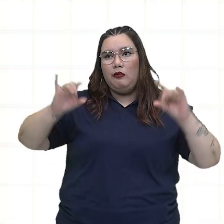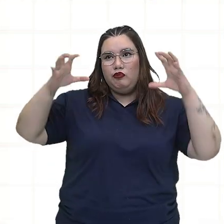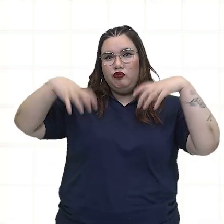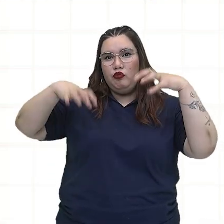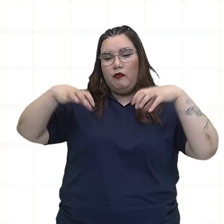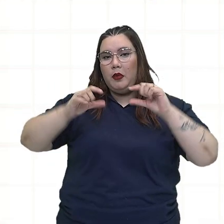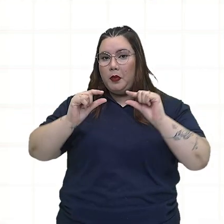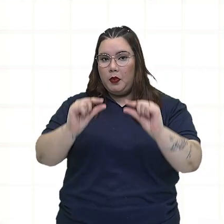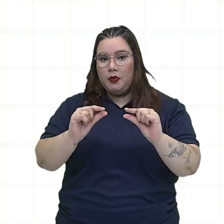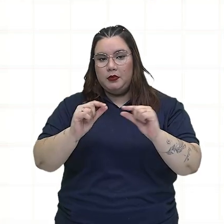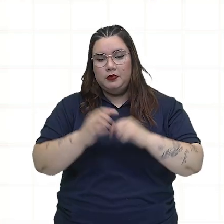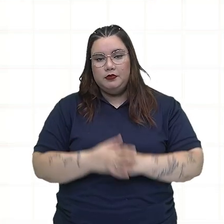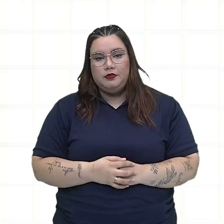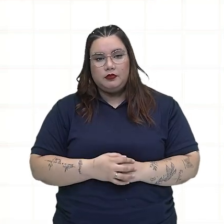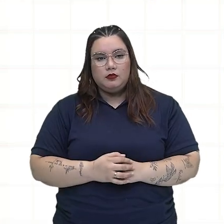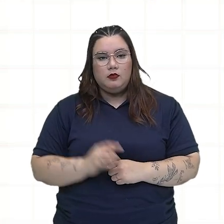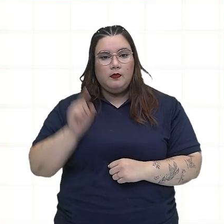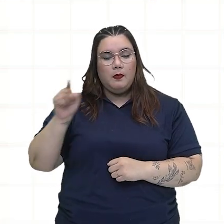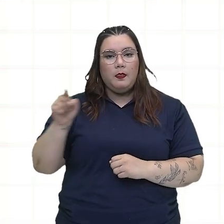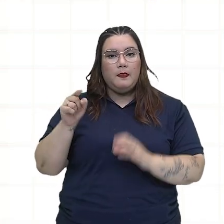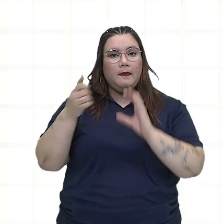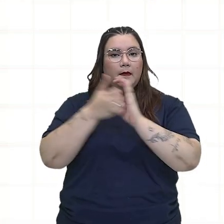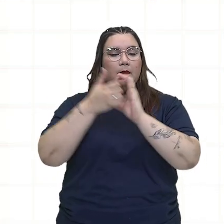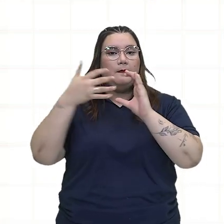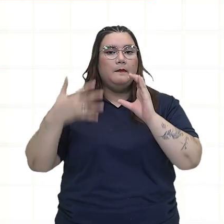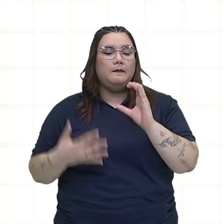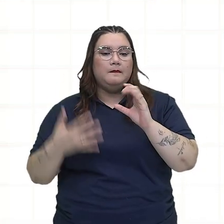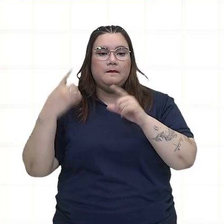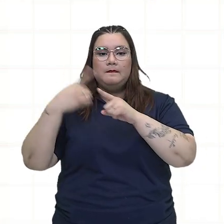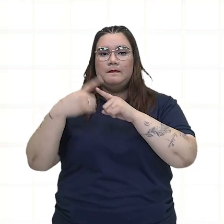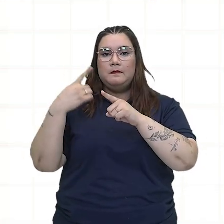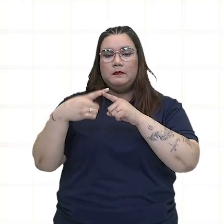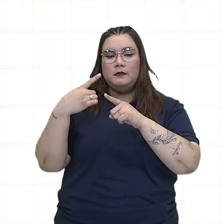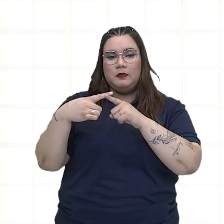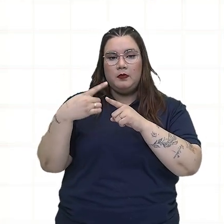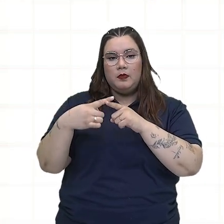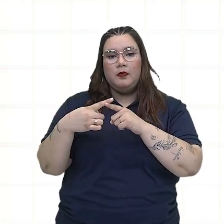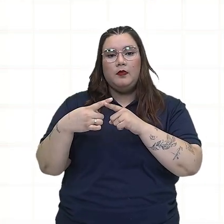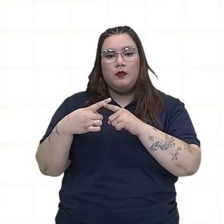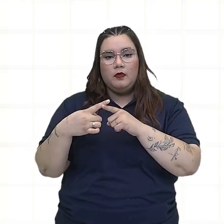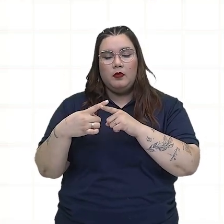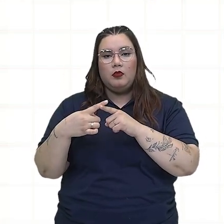umidade, ele é mais seco. Esse tipo de clima, ele também